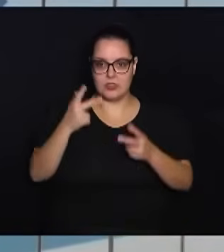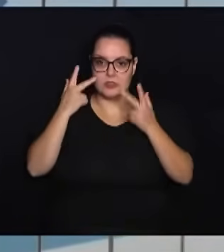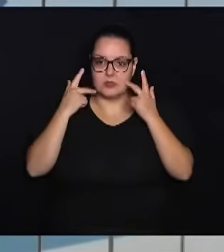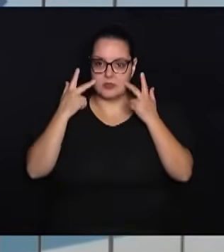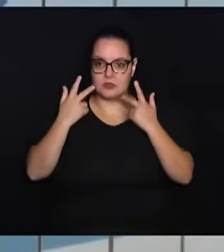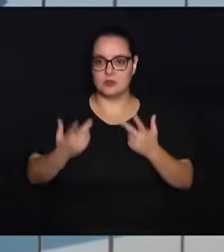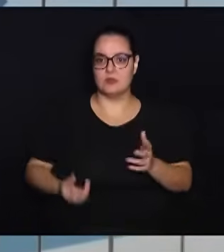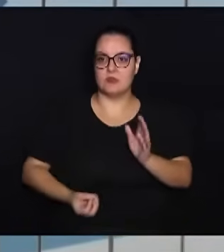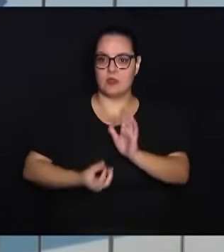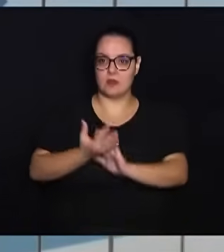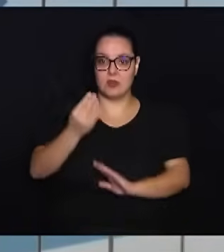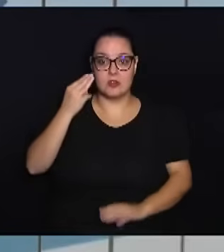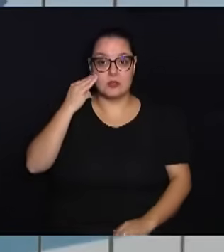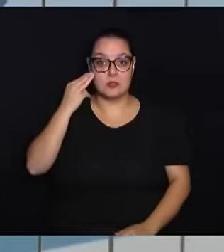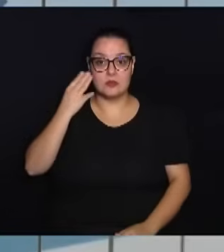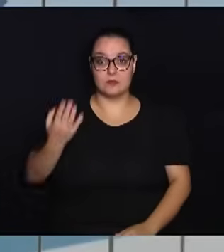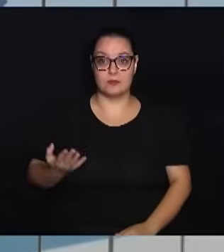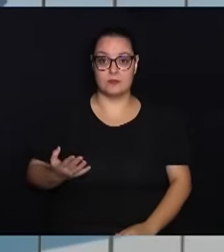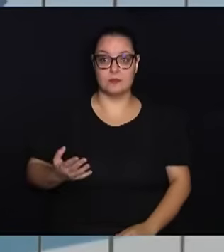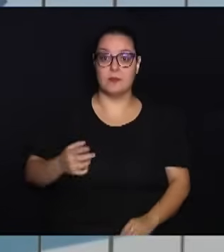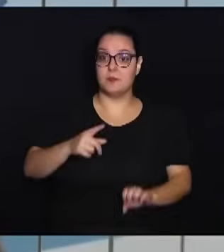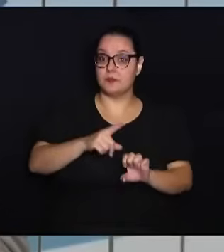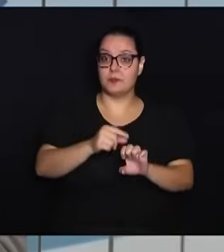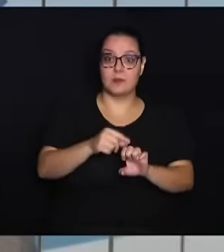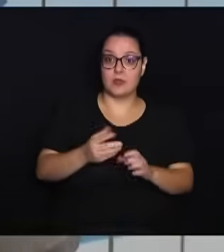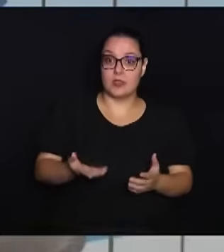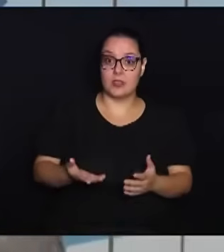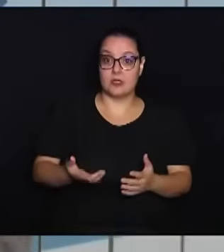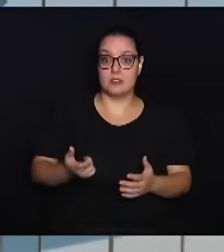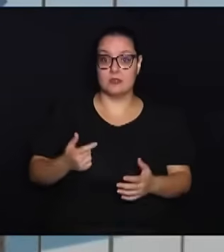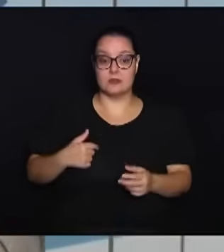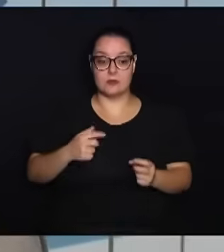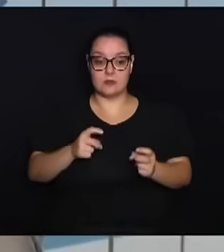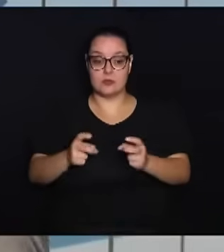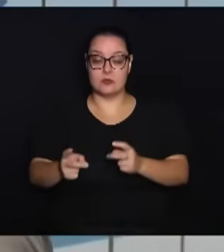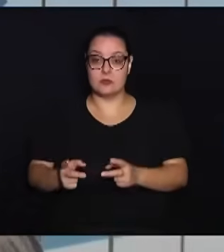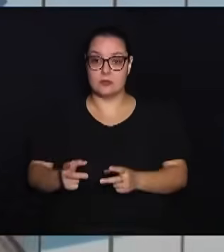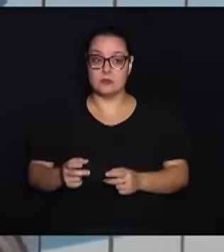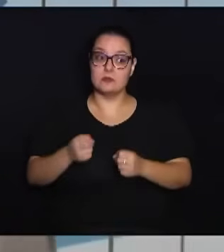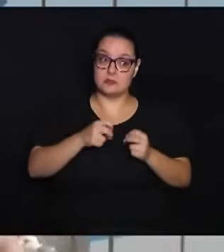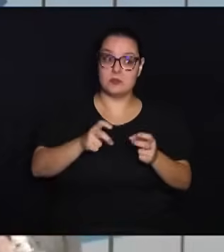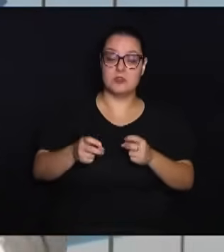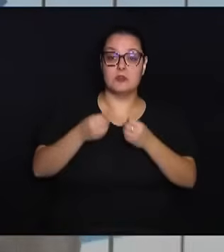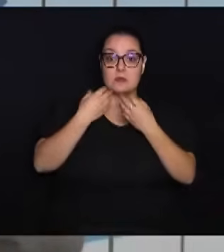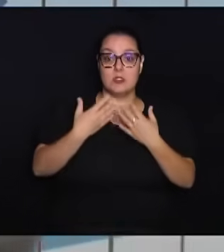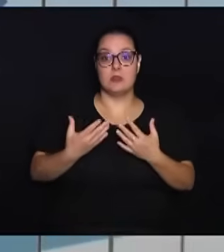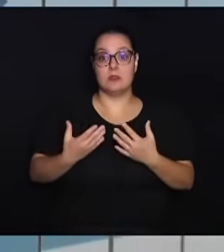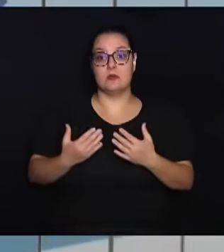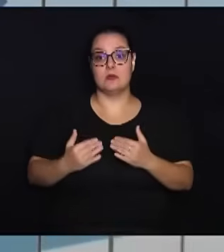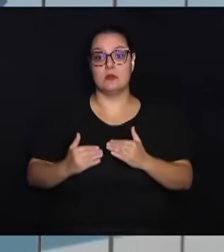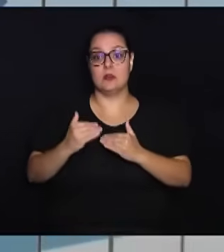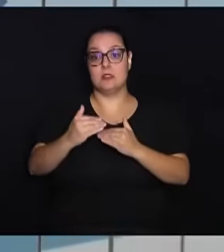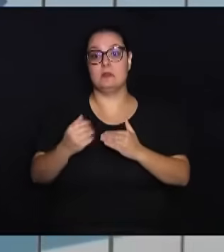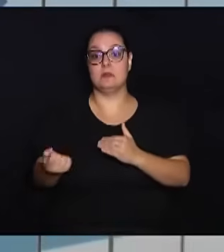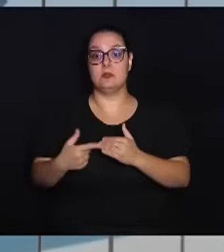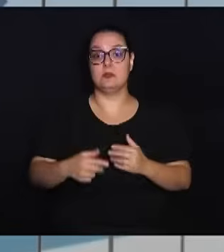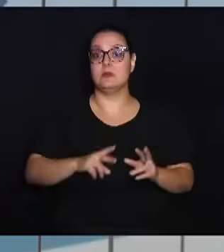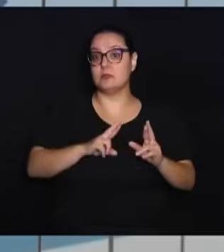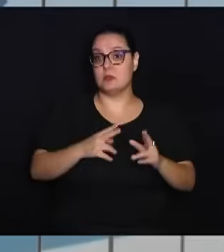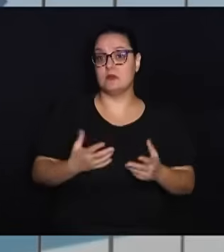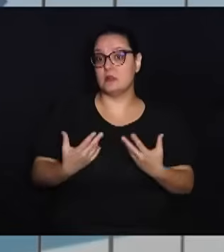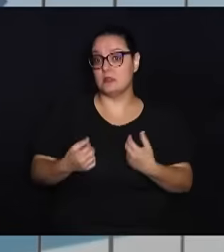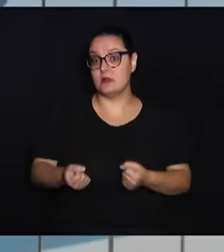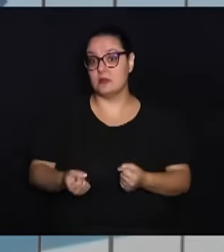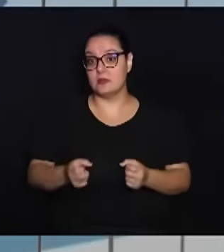fui criando essa mentalidade empreendedora. Quando eu vendia bem, ganhava acima do que eu esperava ganhar.